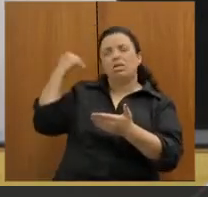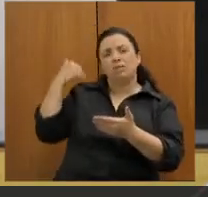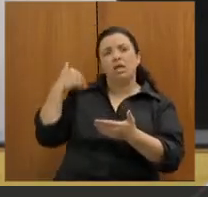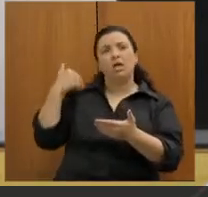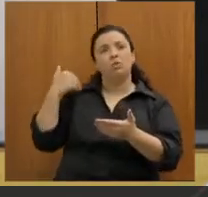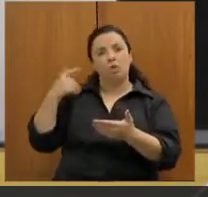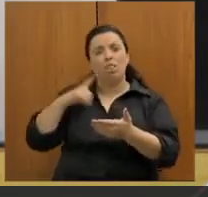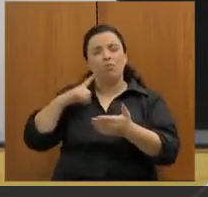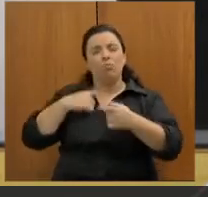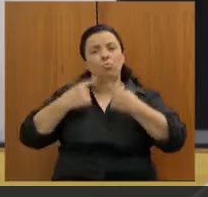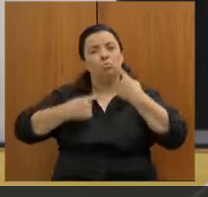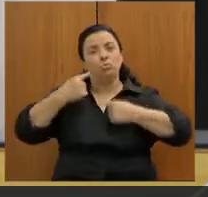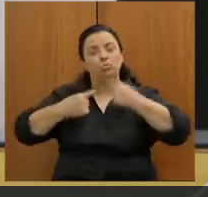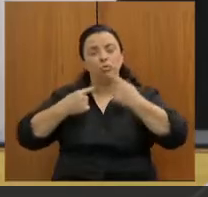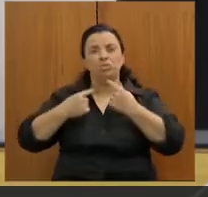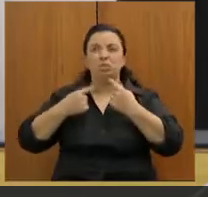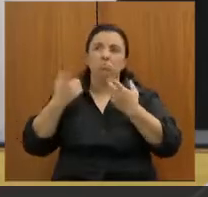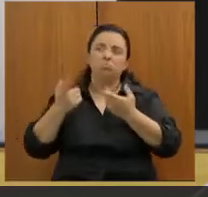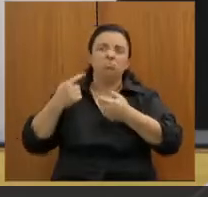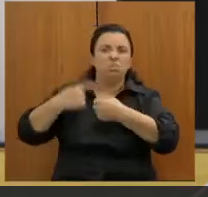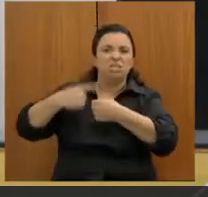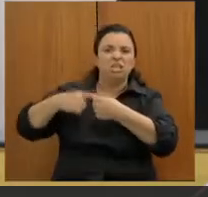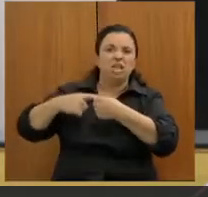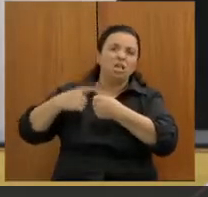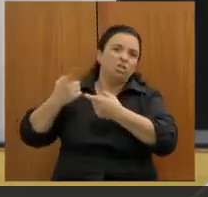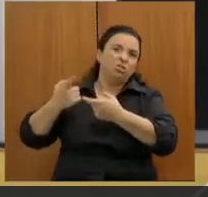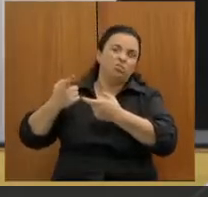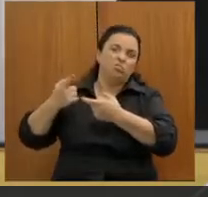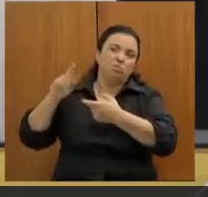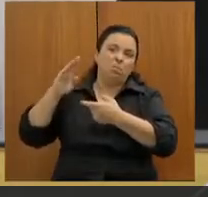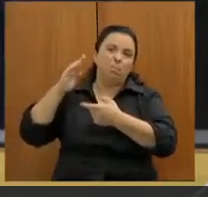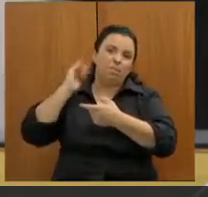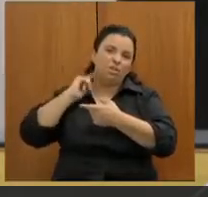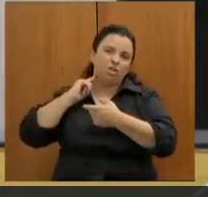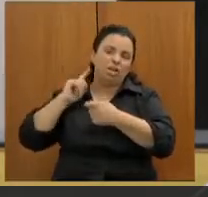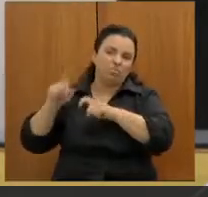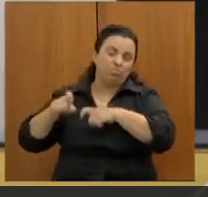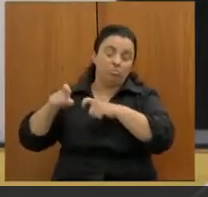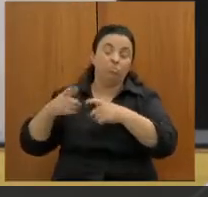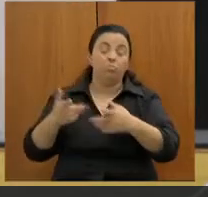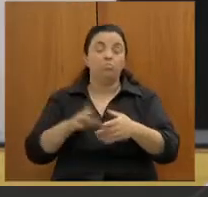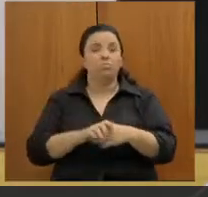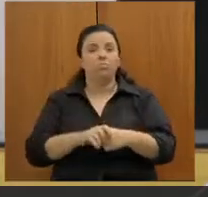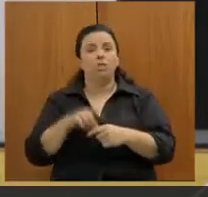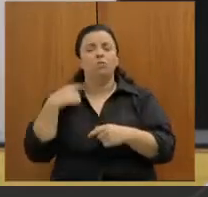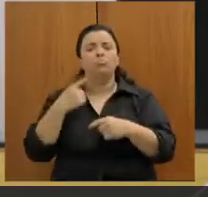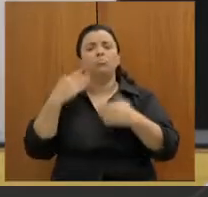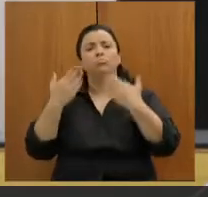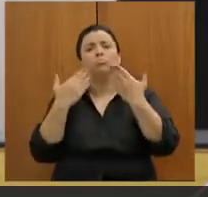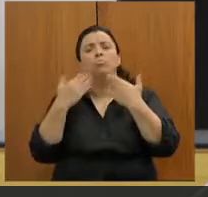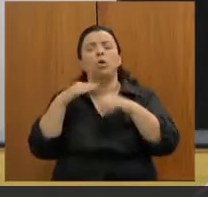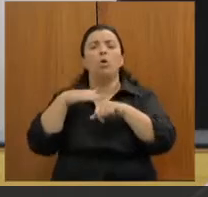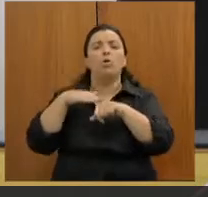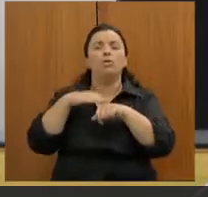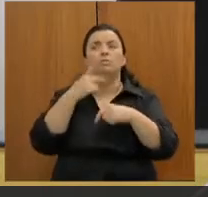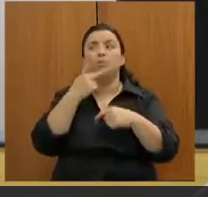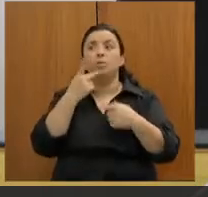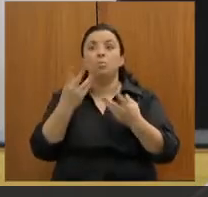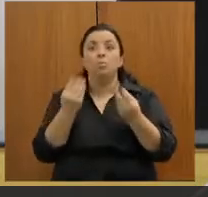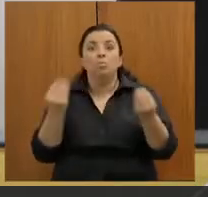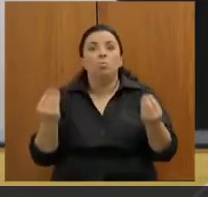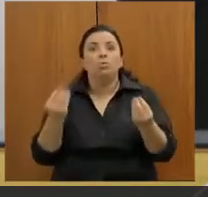do interior de Minas Gerais nós conversávamos Exatamente isso muitas vezes as pessoas que estão em